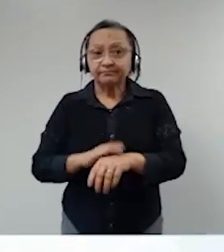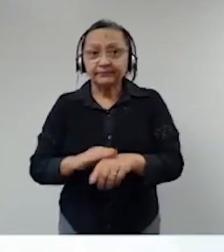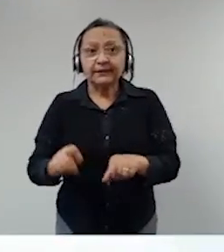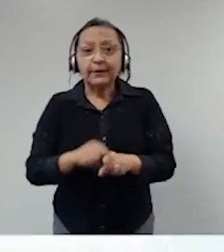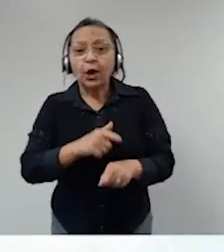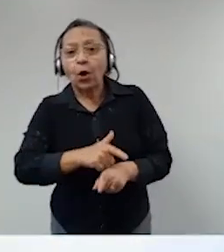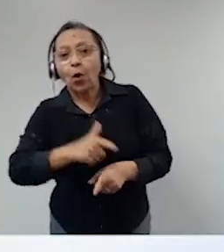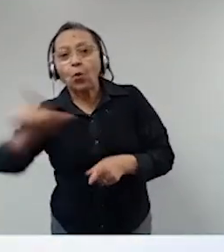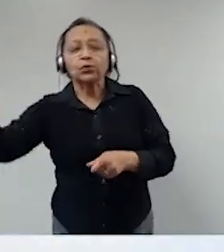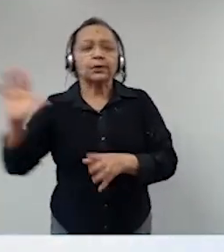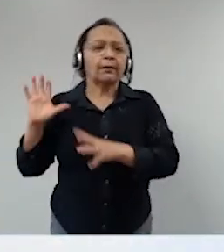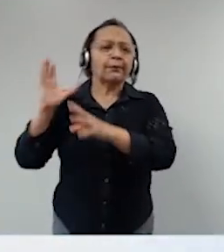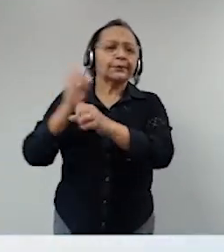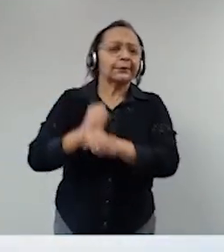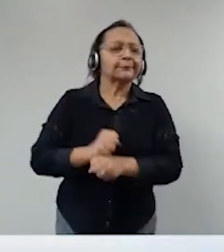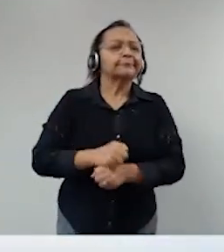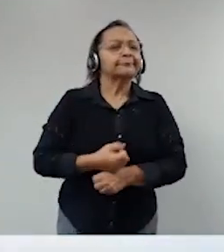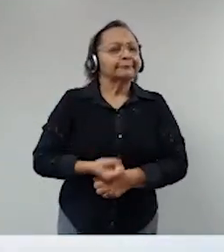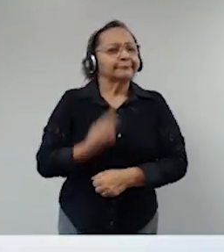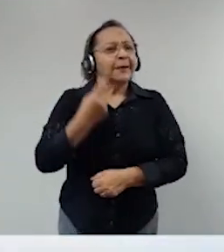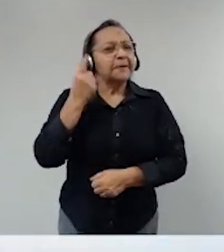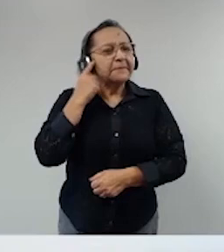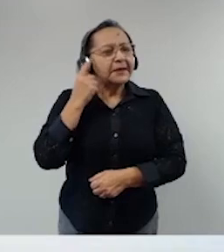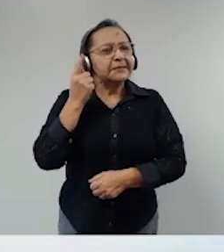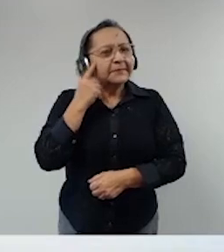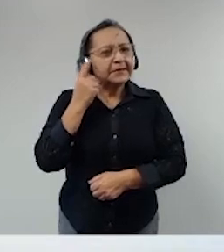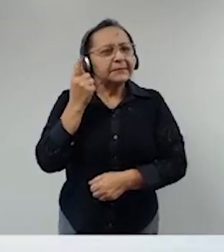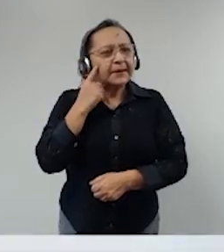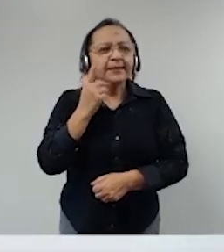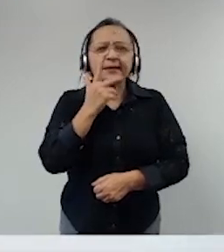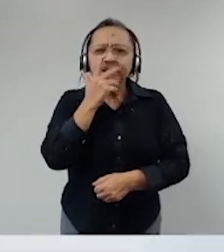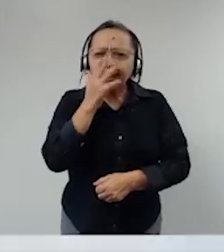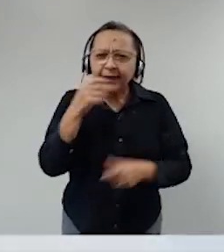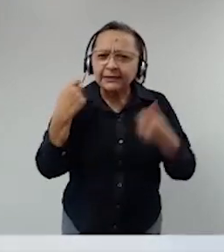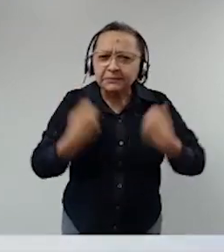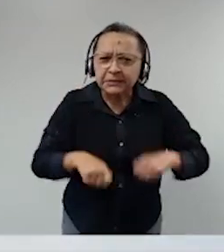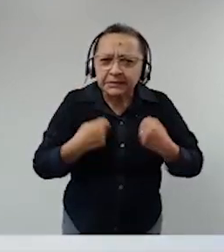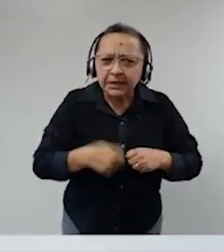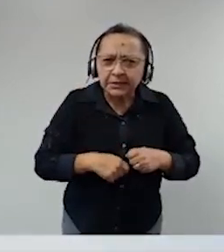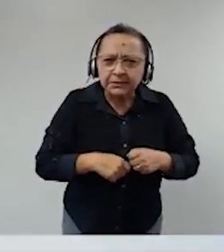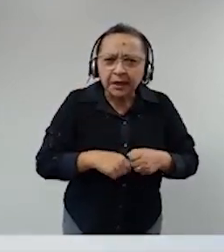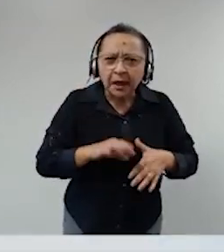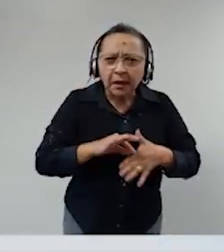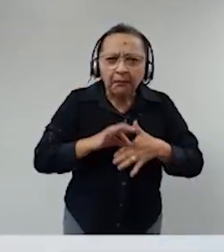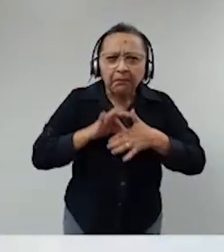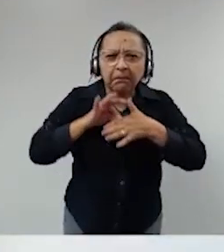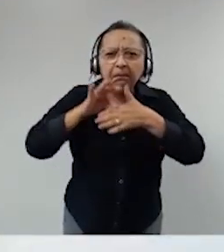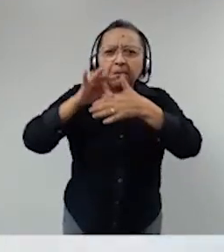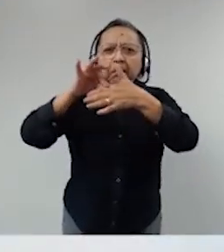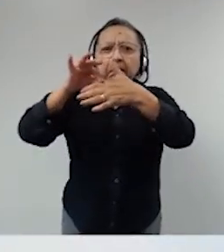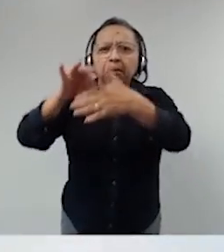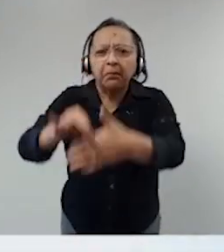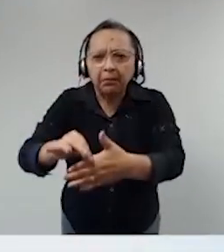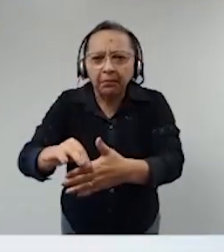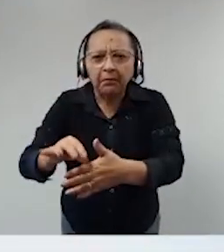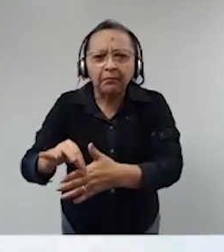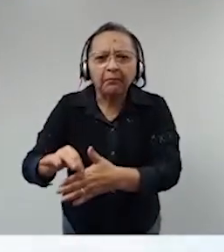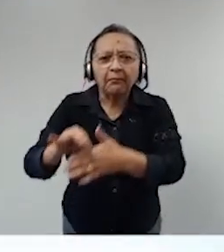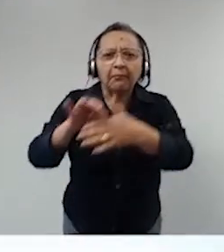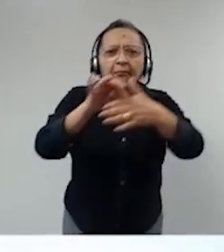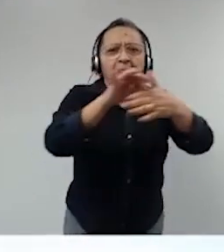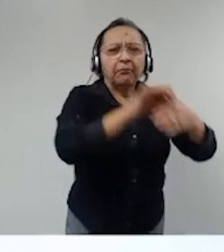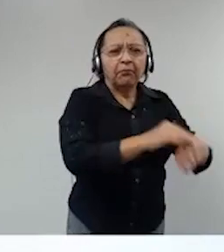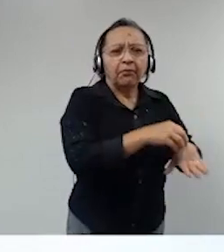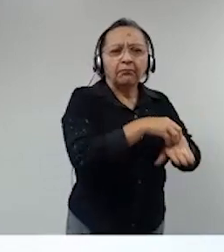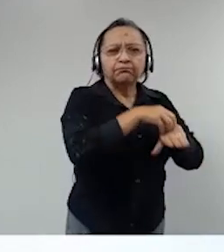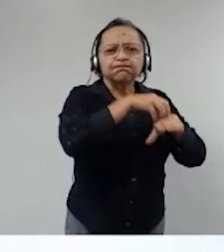Será que precisamos mesmo do deslocamento que a gente fazia tantas vezes para fazer um despacho, para fazer uma reunião, para fazer Quer